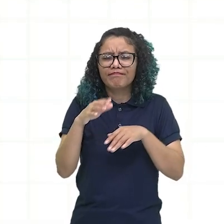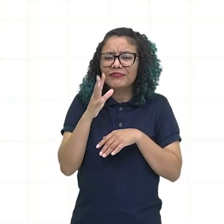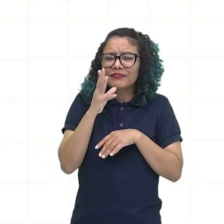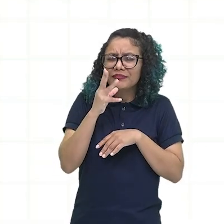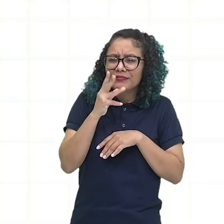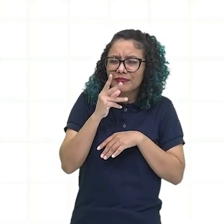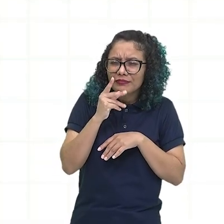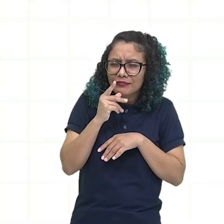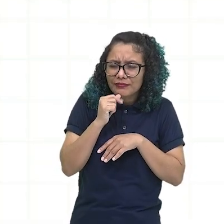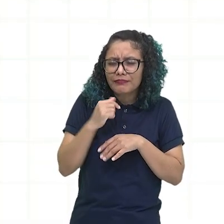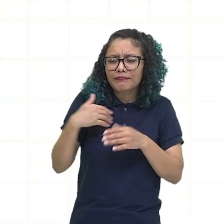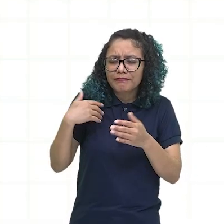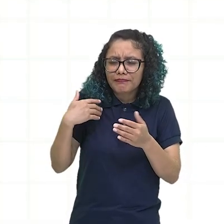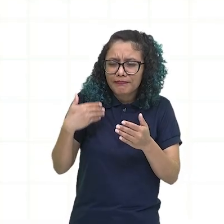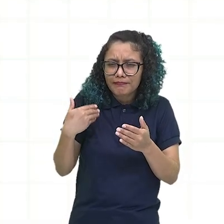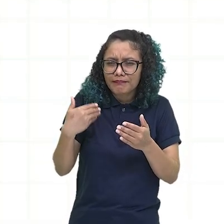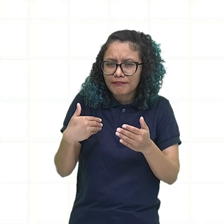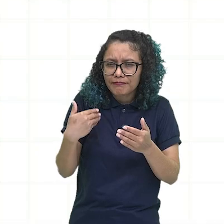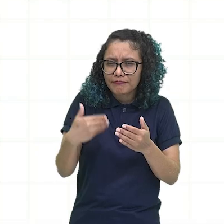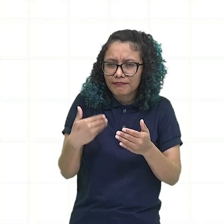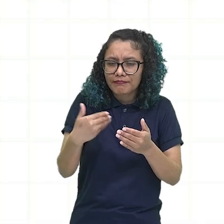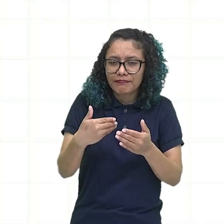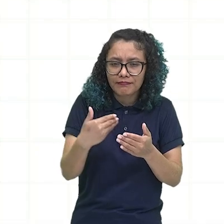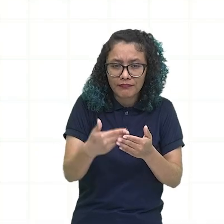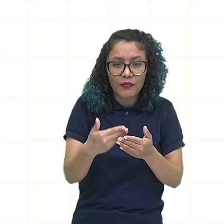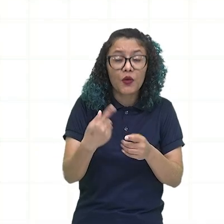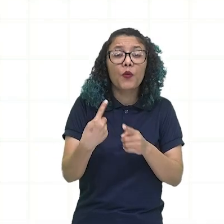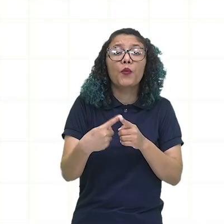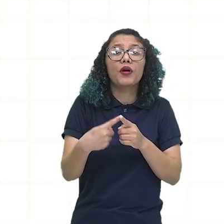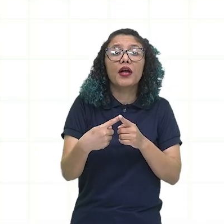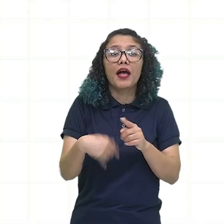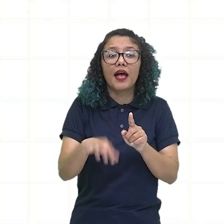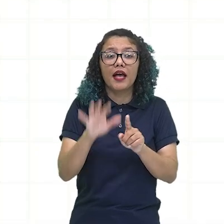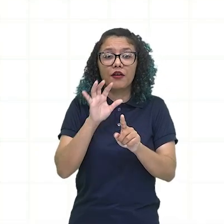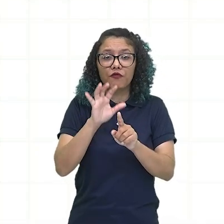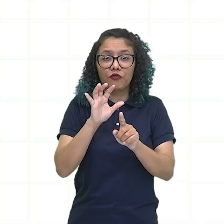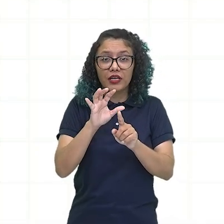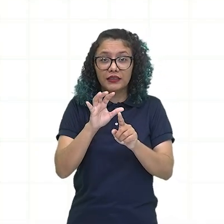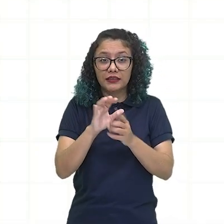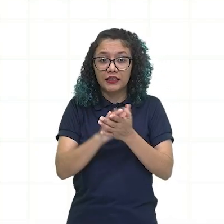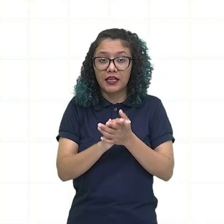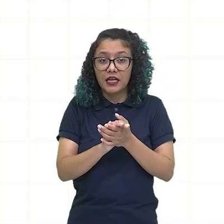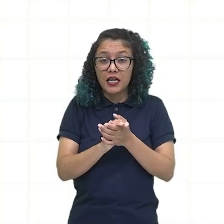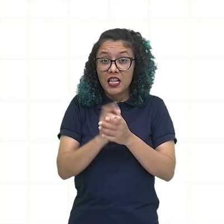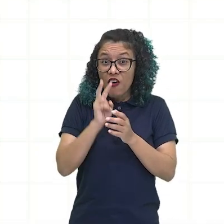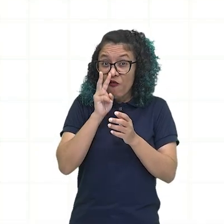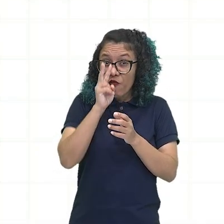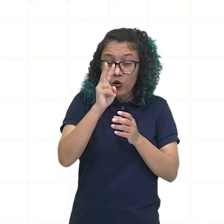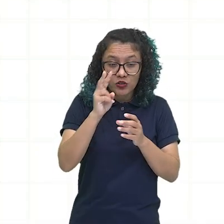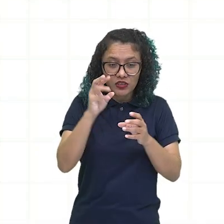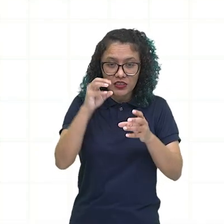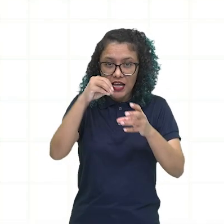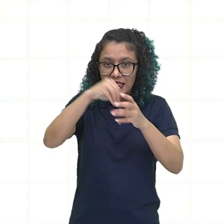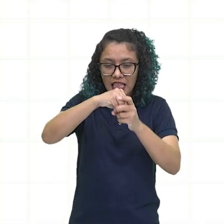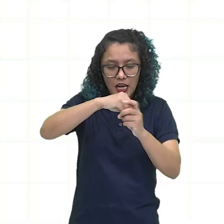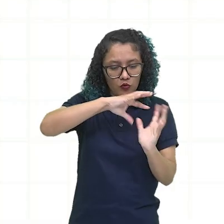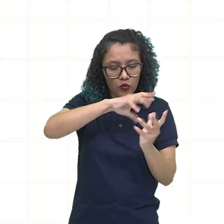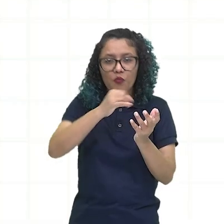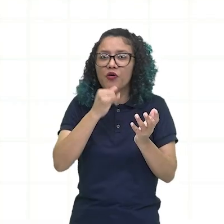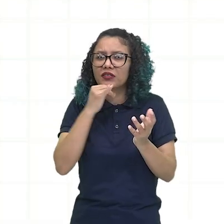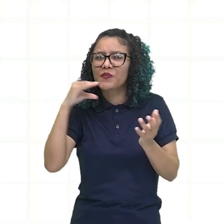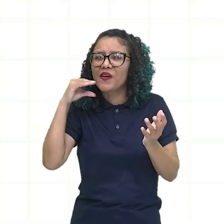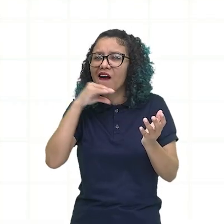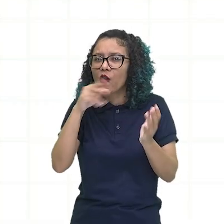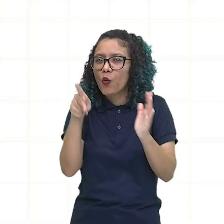do tempo em resposta das forças internas ali que ocorrem na Terra, como o calor do